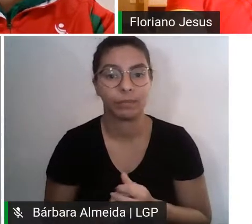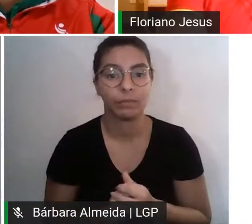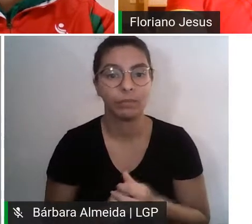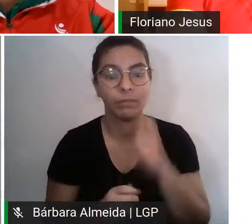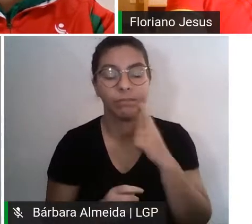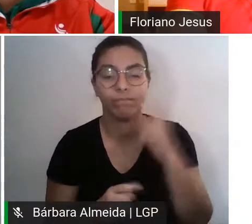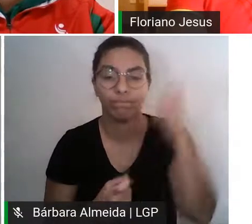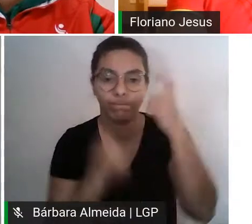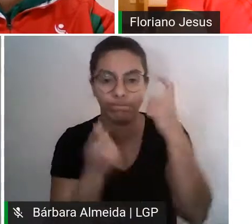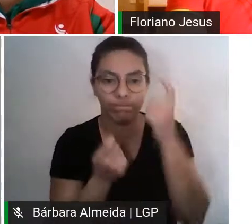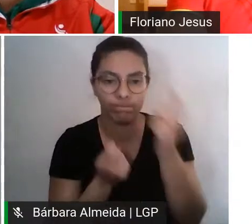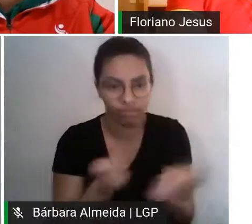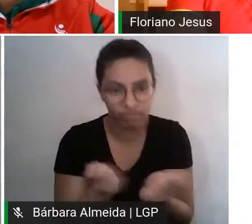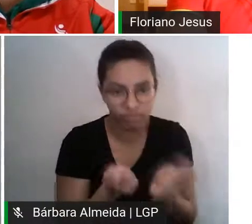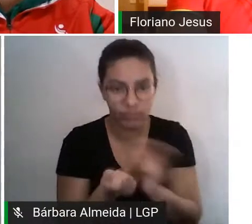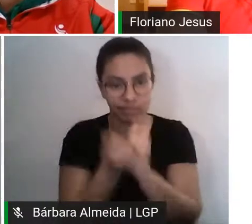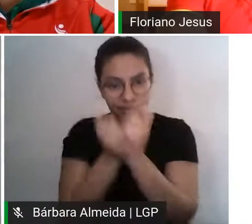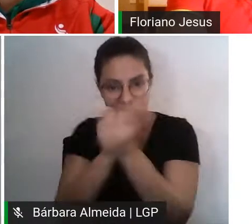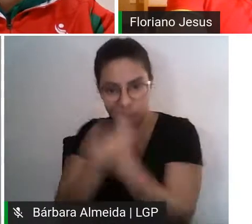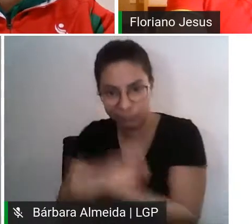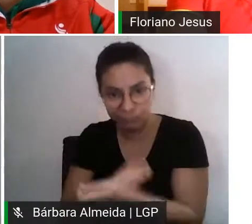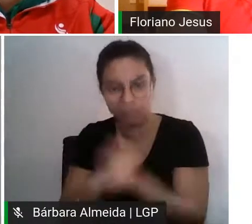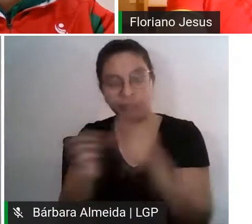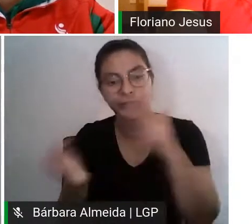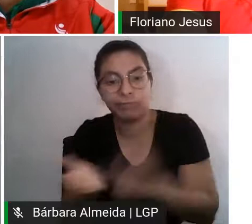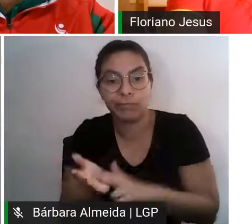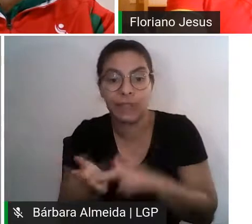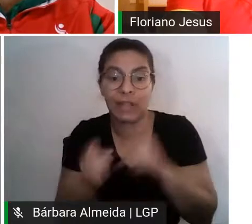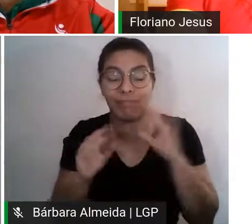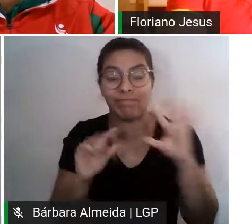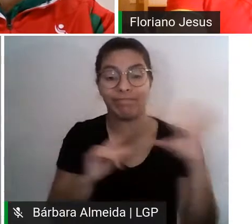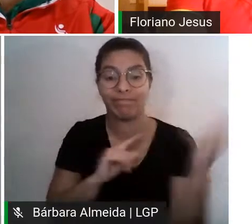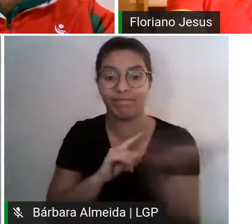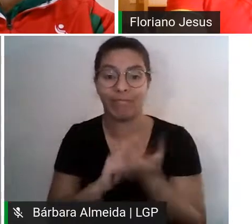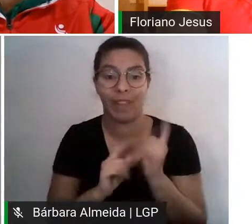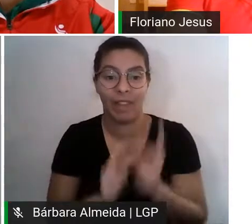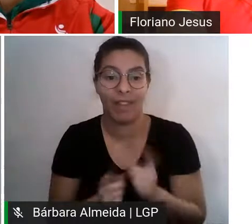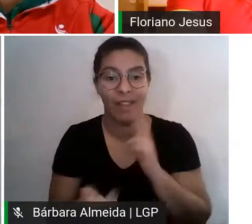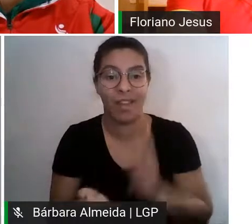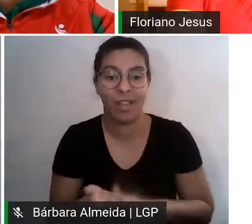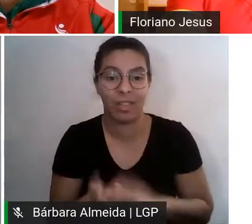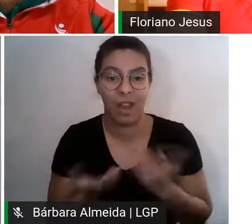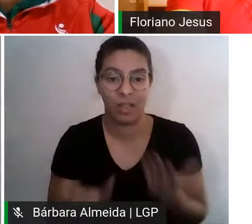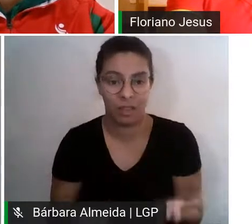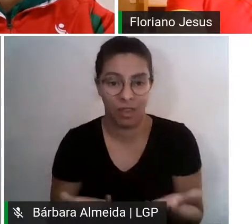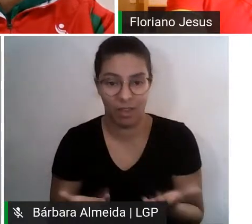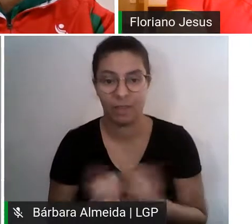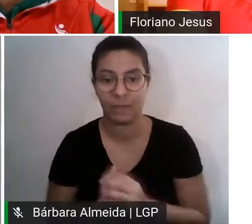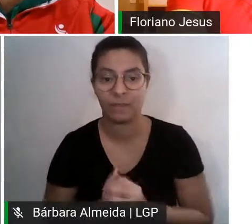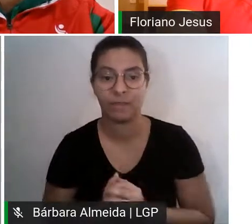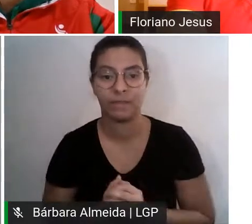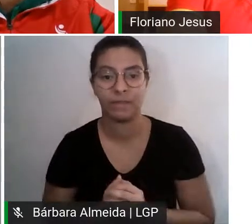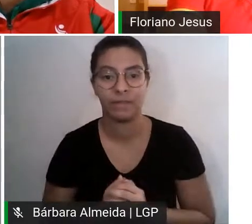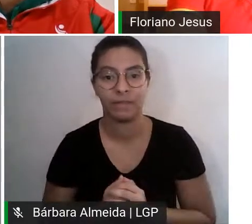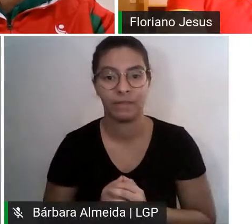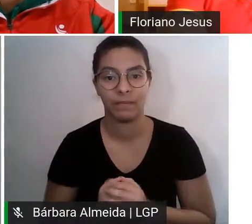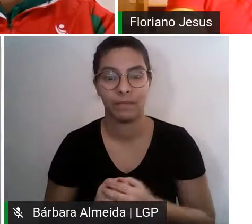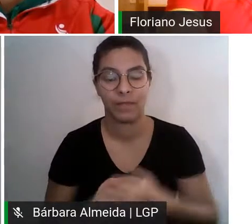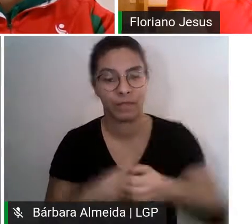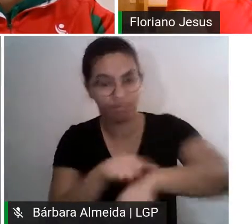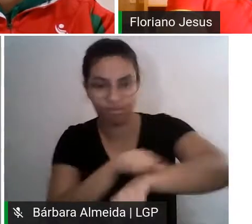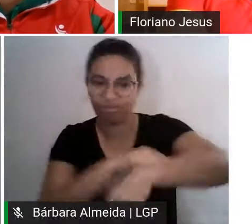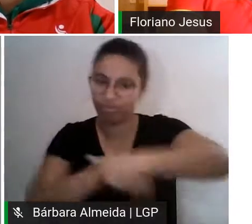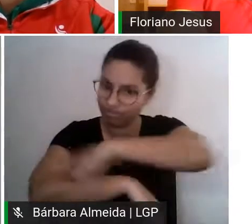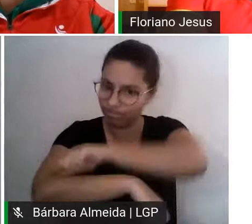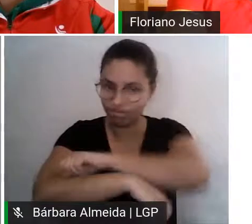reorganizar e adaptar-nos à realidade que estamos a atravessar. É arregaçar as mangas e andar para a